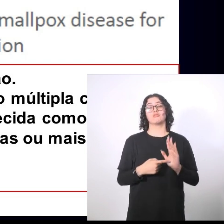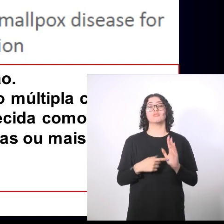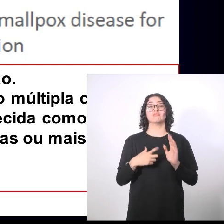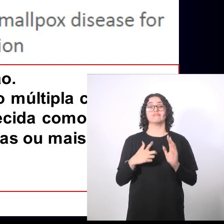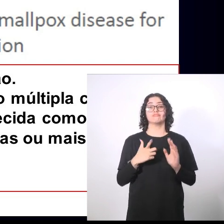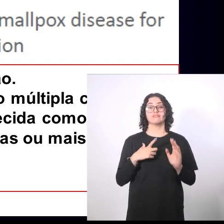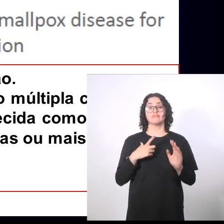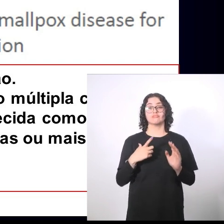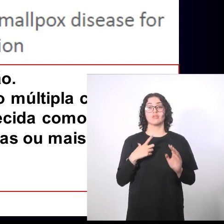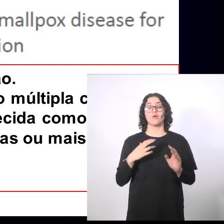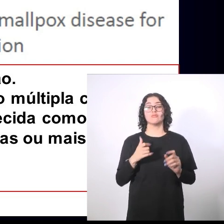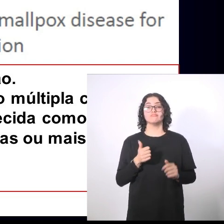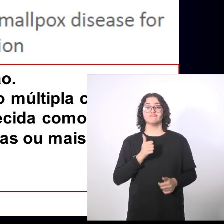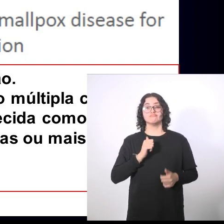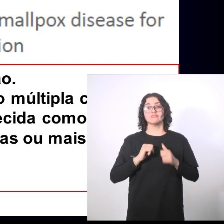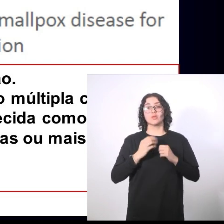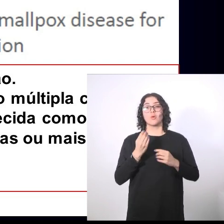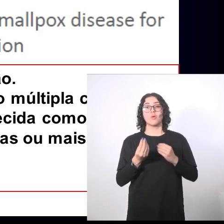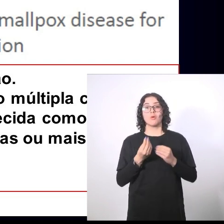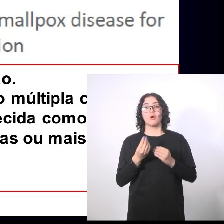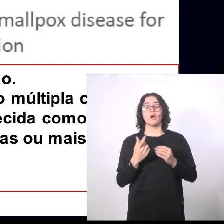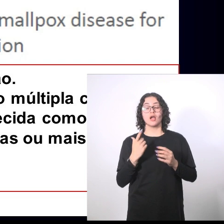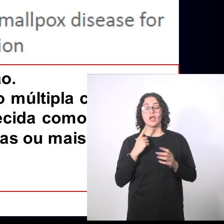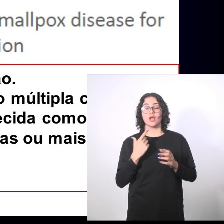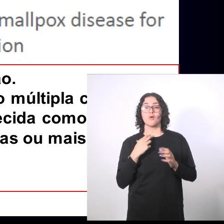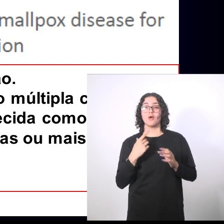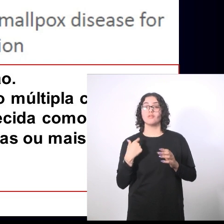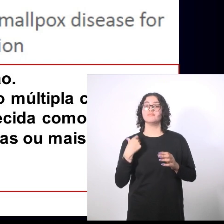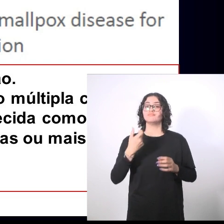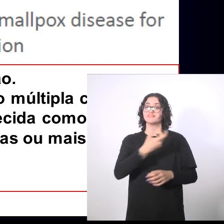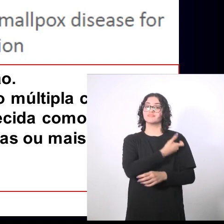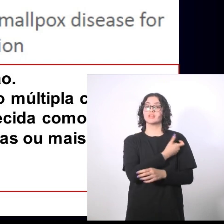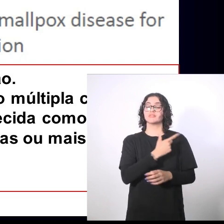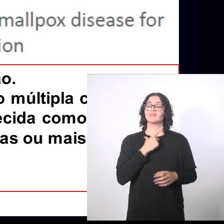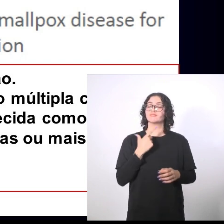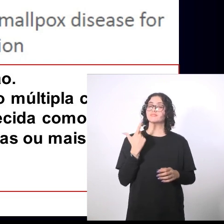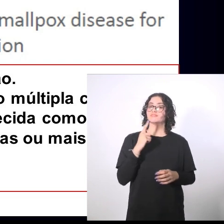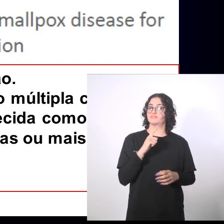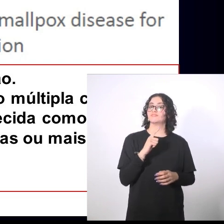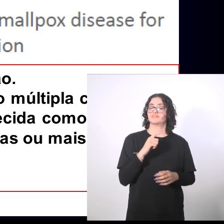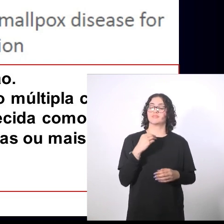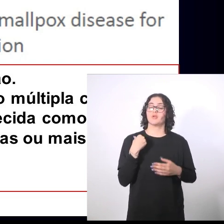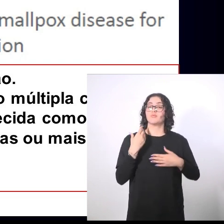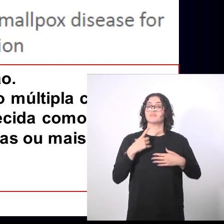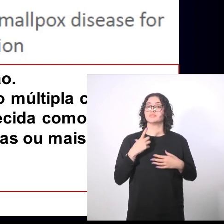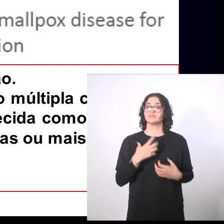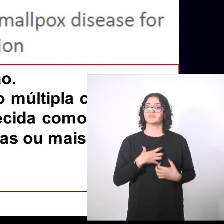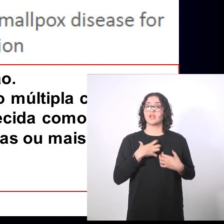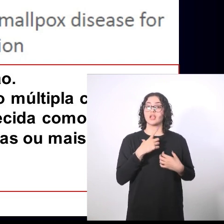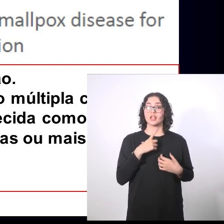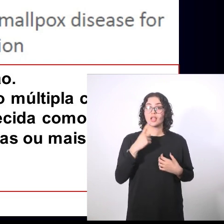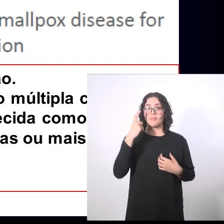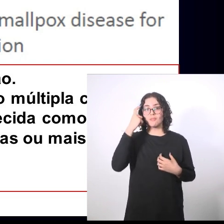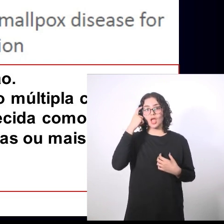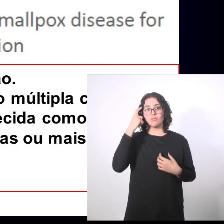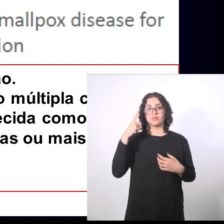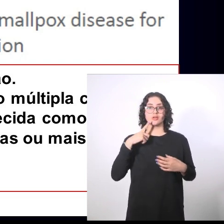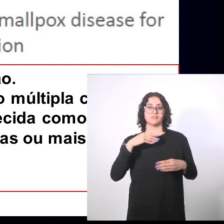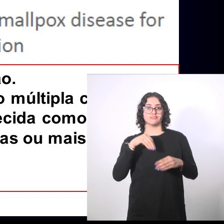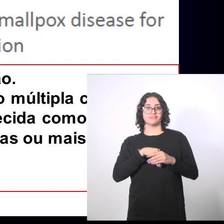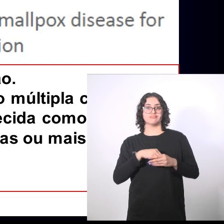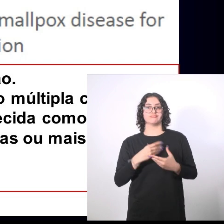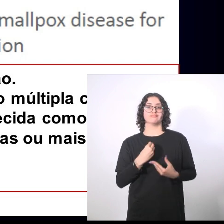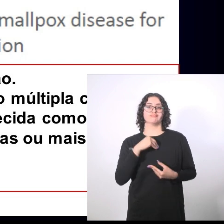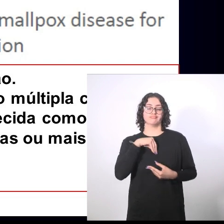há uma expectativa de proteção mesmo em longo prazo. Lembrar que é uma vacina de vírus vivo que a gente recebeu, que tem memória imunológica, que pode